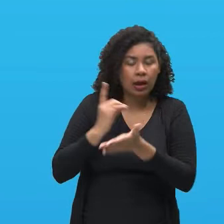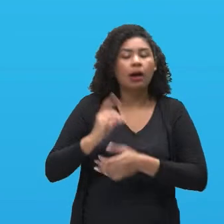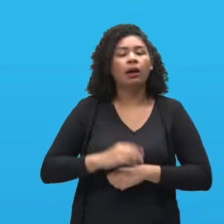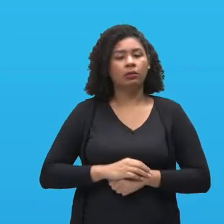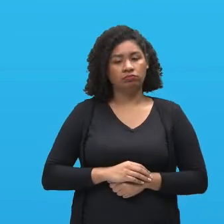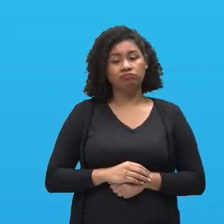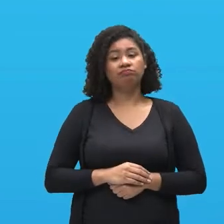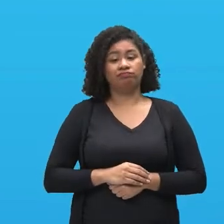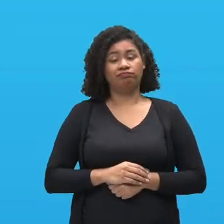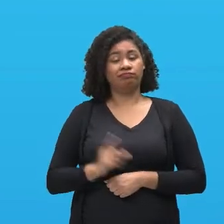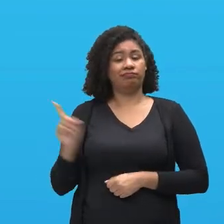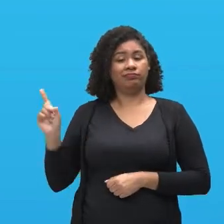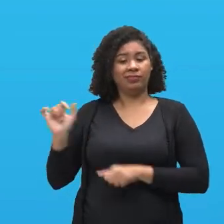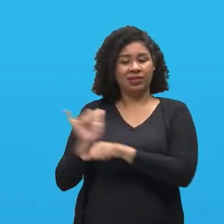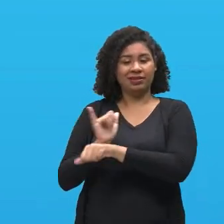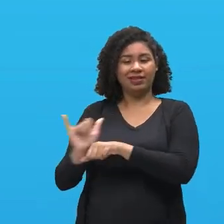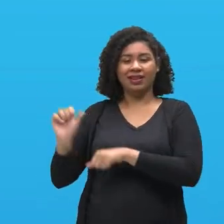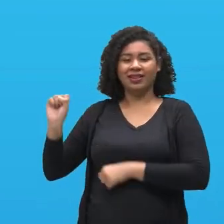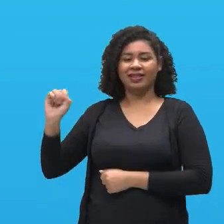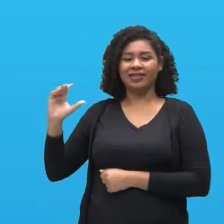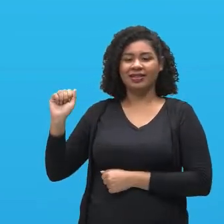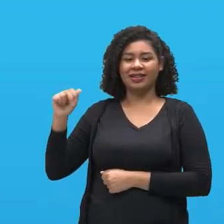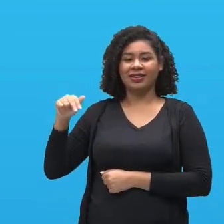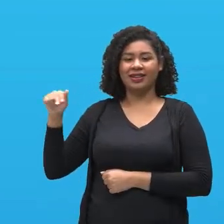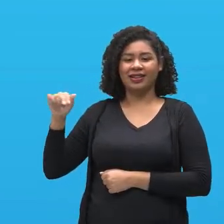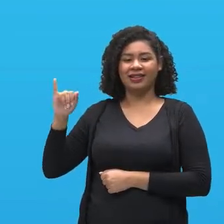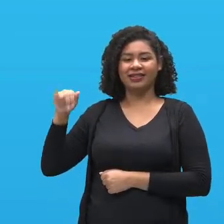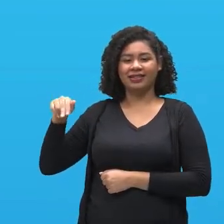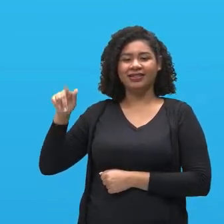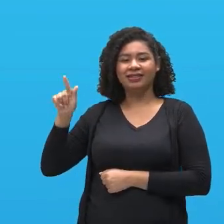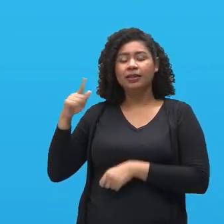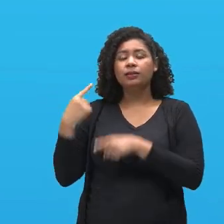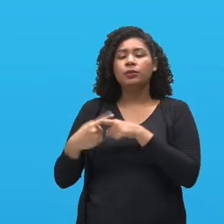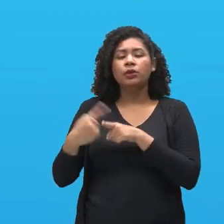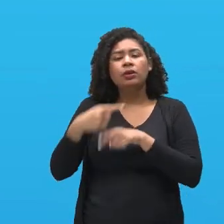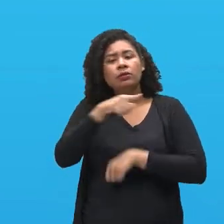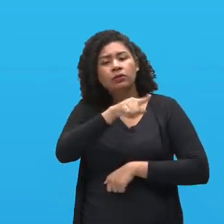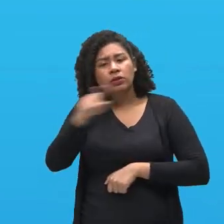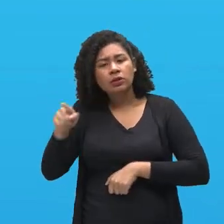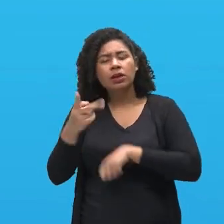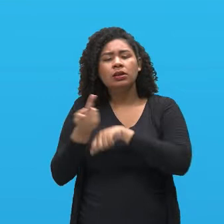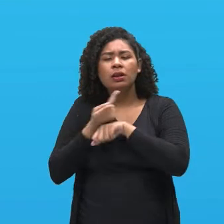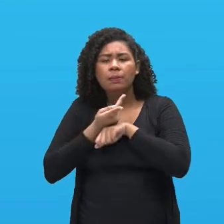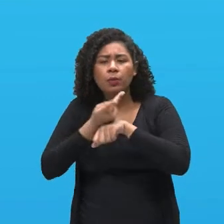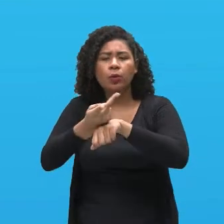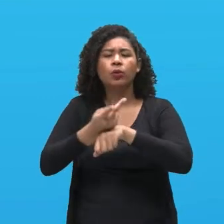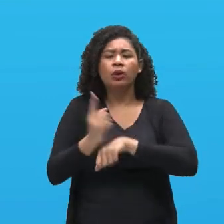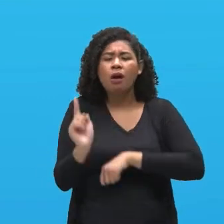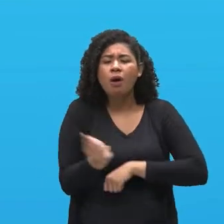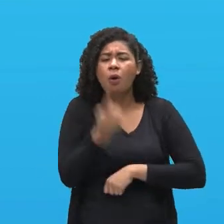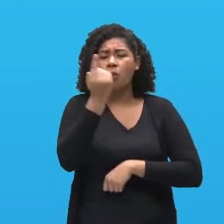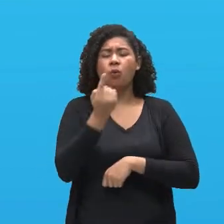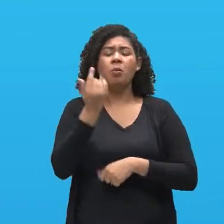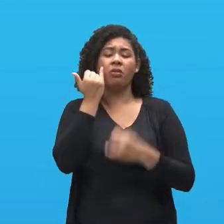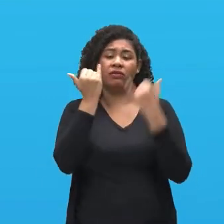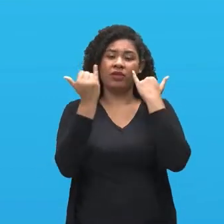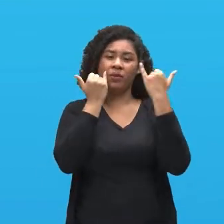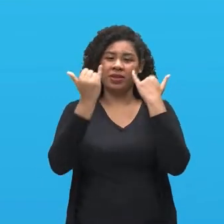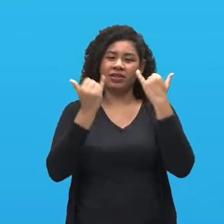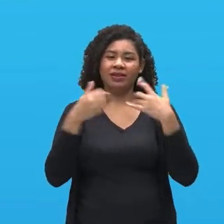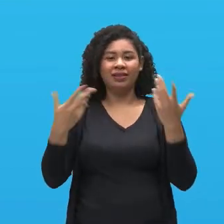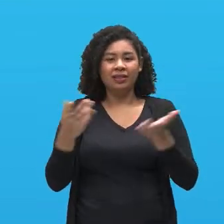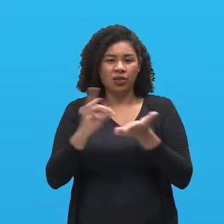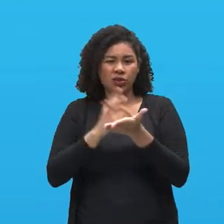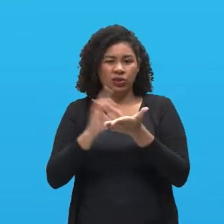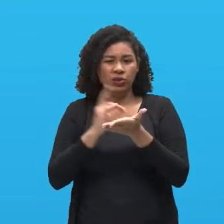scanning. Por quê, teacher? Porque você está indo atrás de uma informação específica. Você abre o dicionário e já sabe o que você